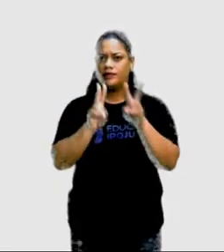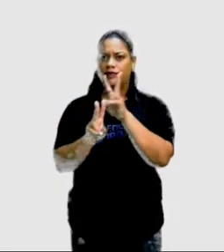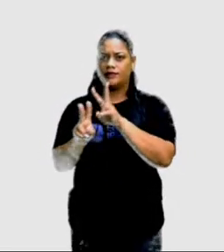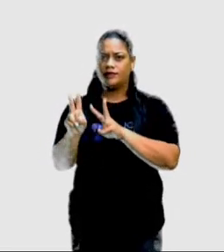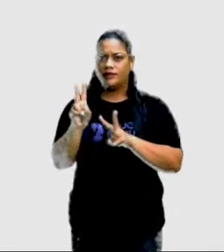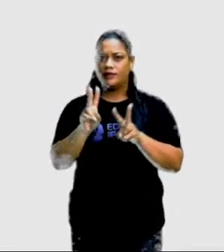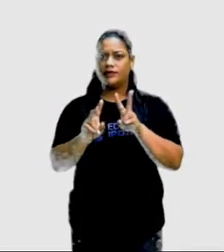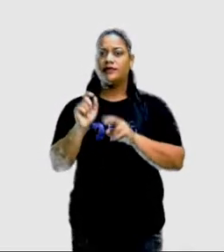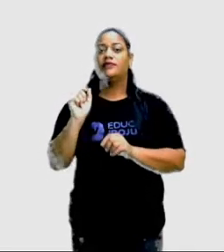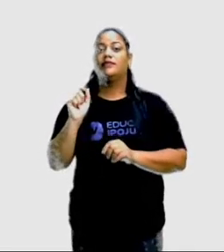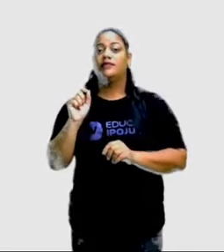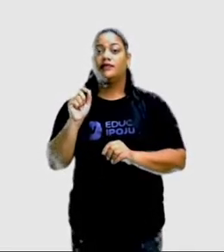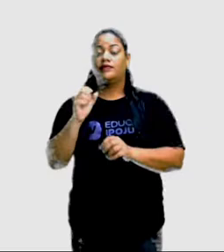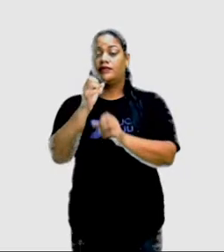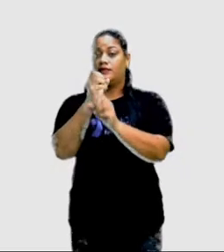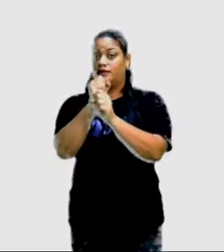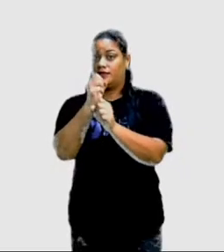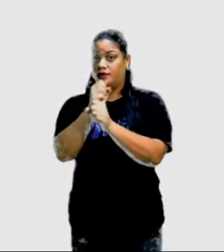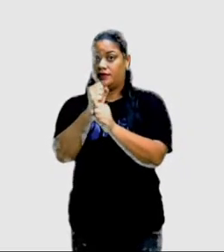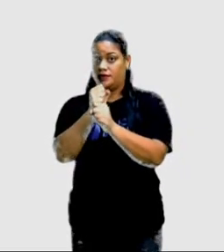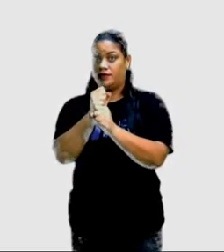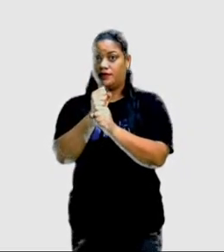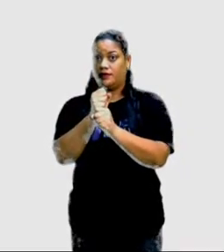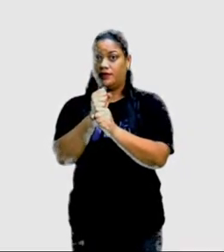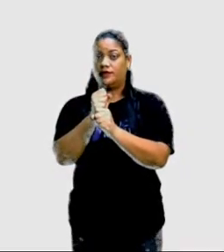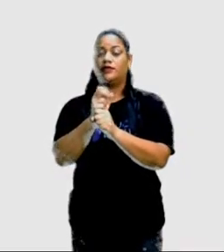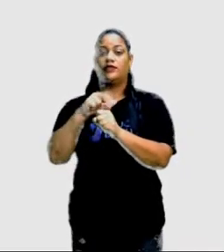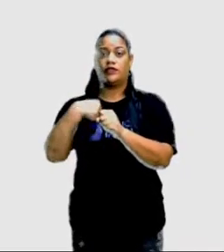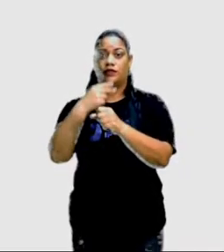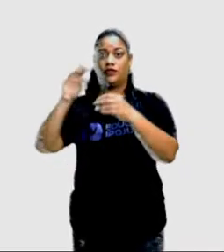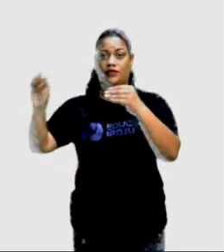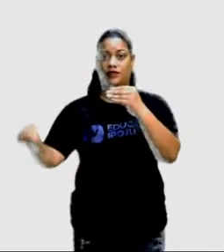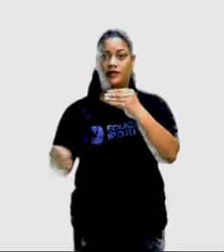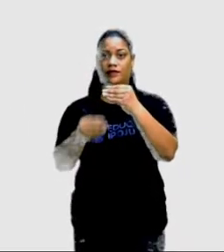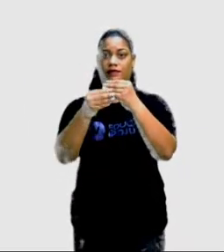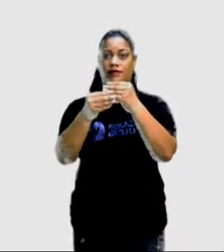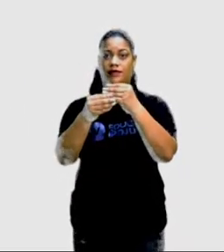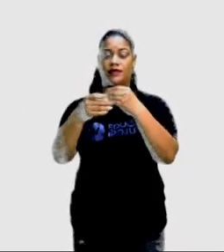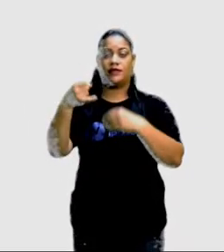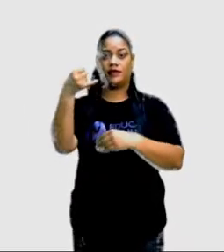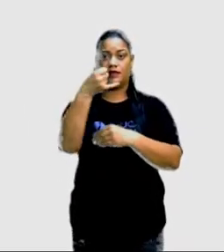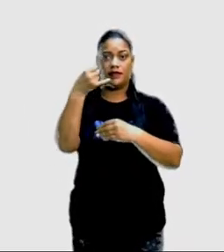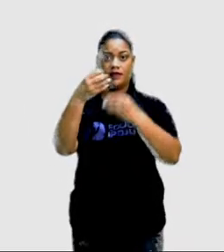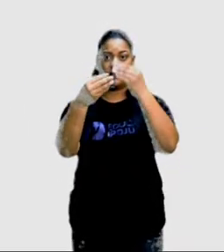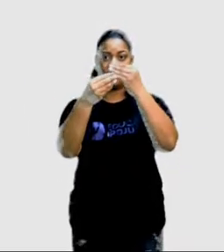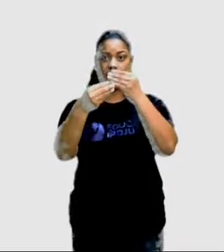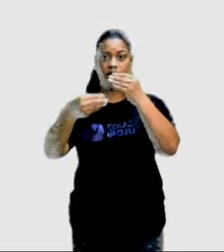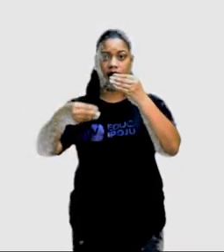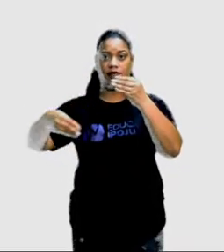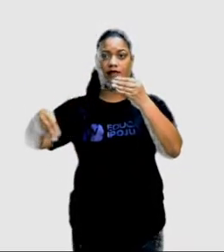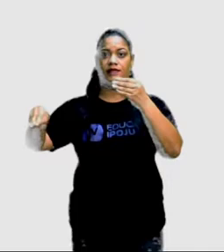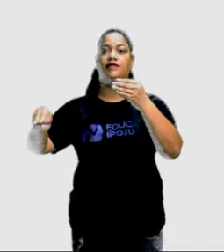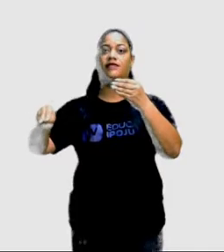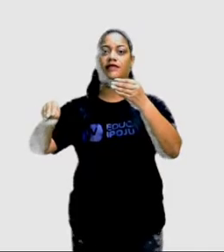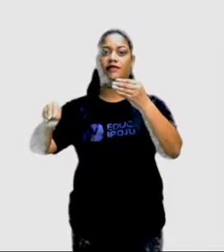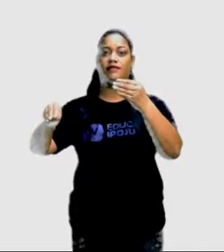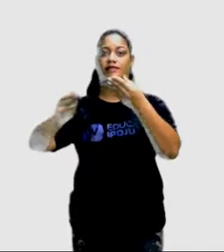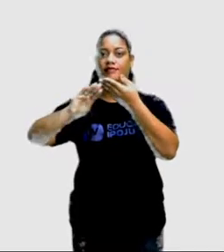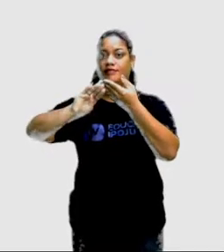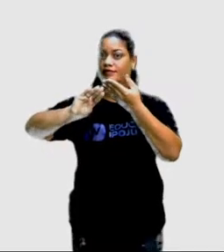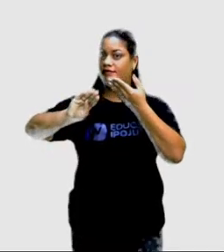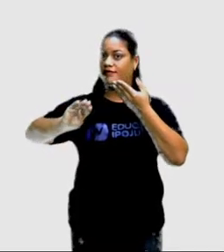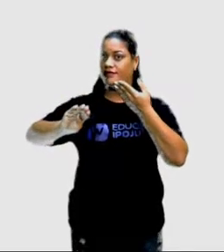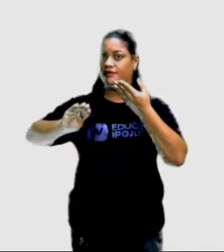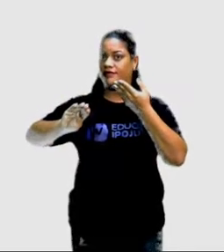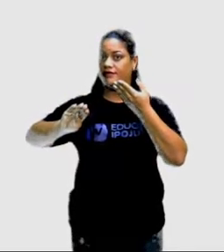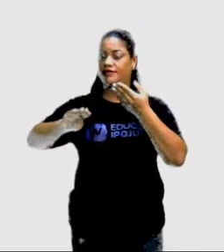Percebam que na adição a gente vai adicionar. E na subtração a gente vai diminuir,